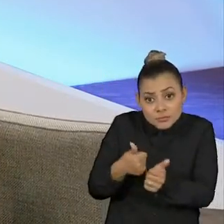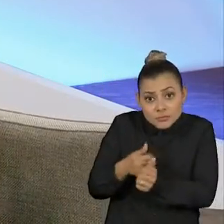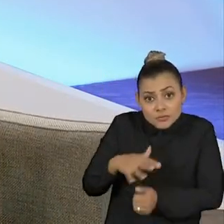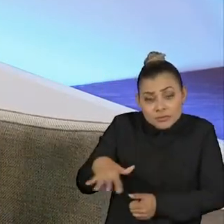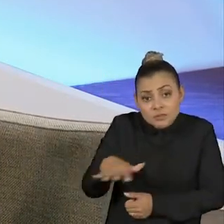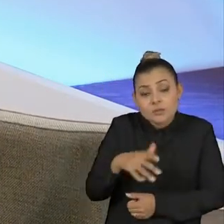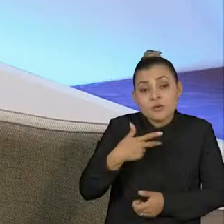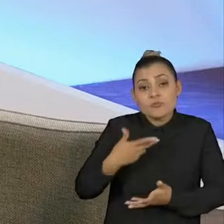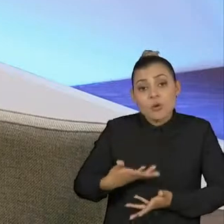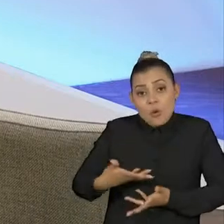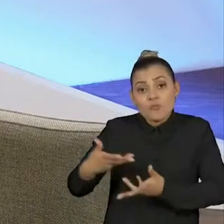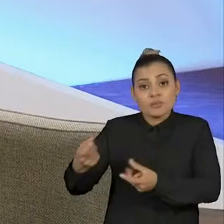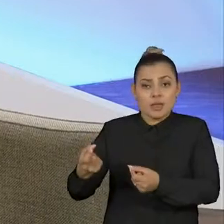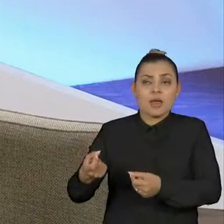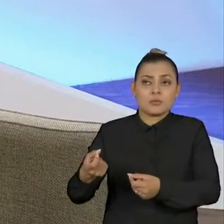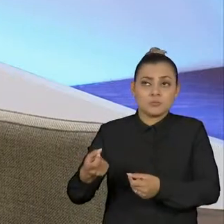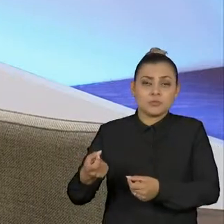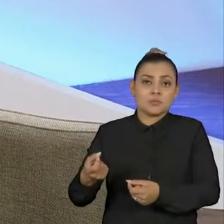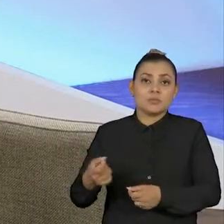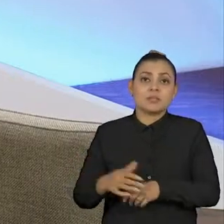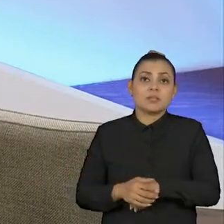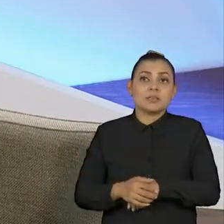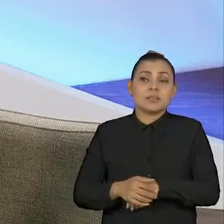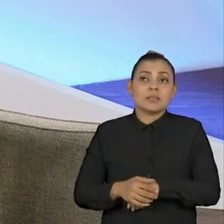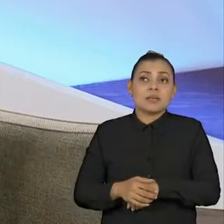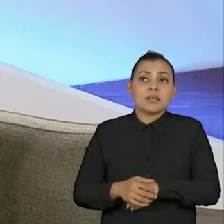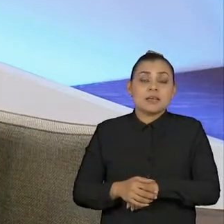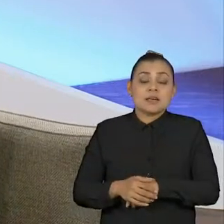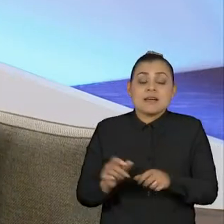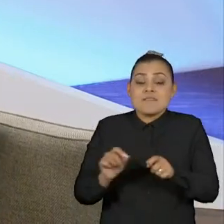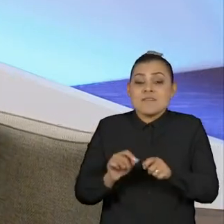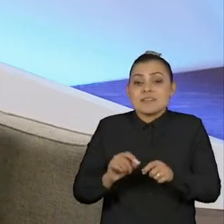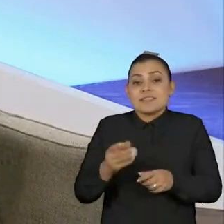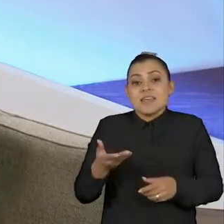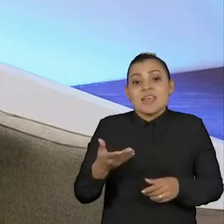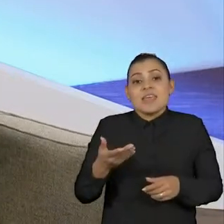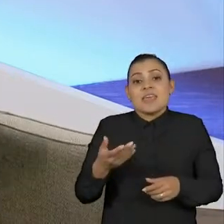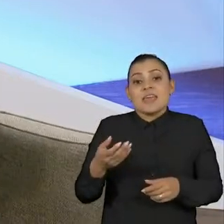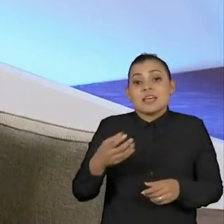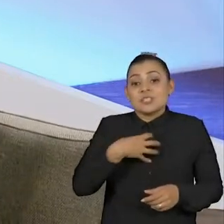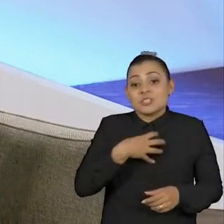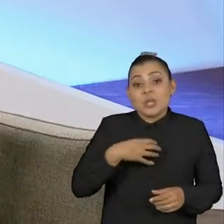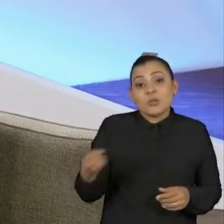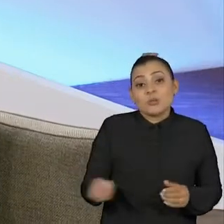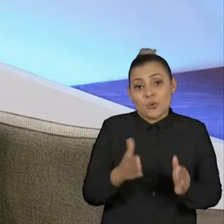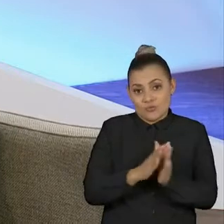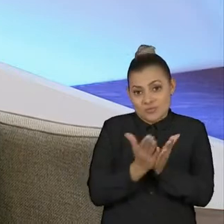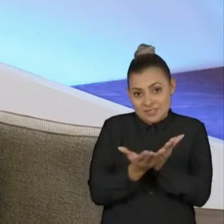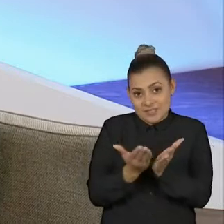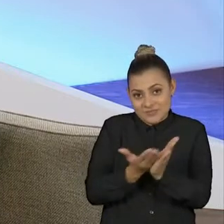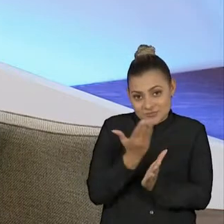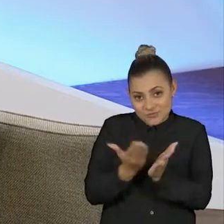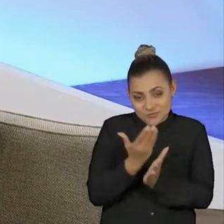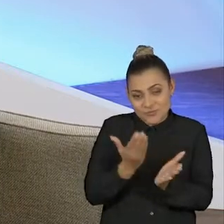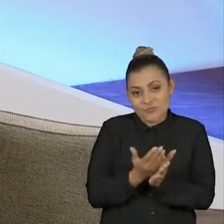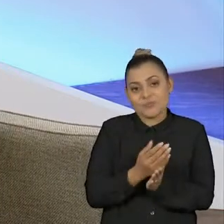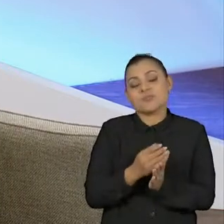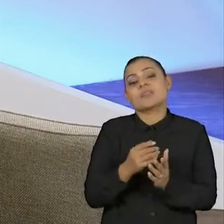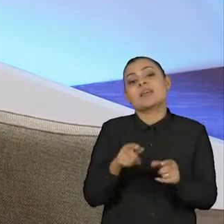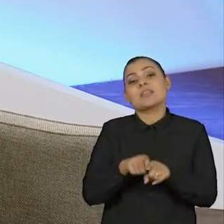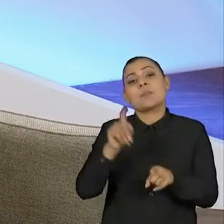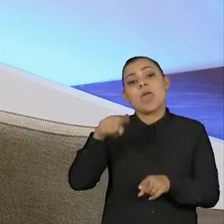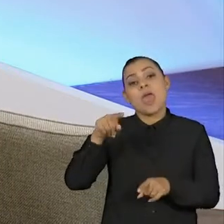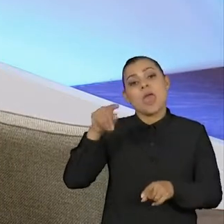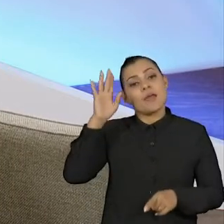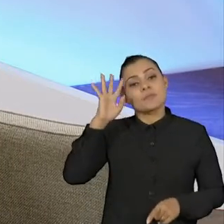fui convidado, mas ainda não acertei, de fazer uma versão nova do livro Guimbalstrilho, que é uma grande